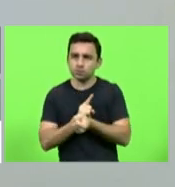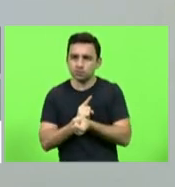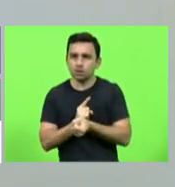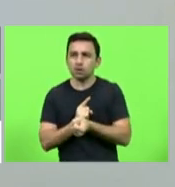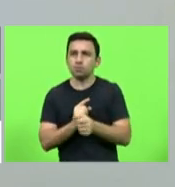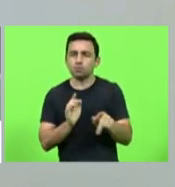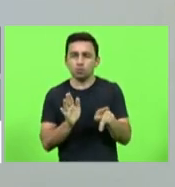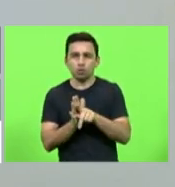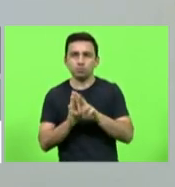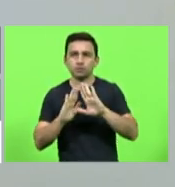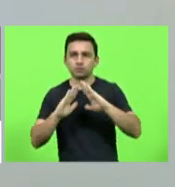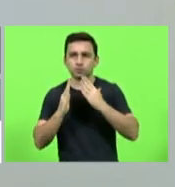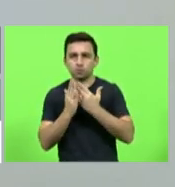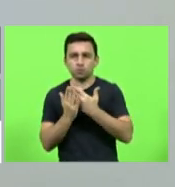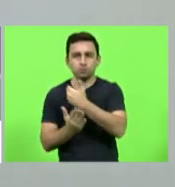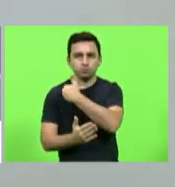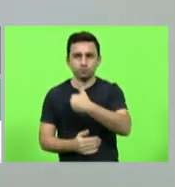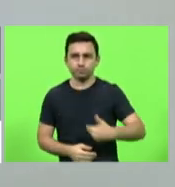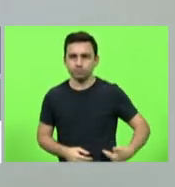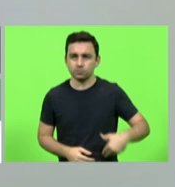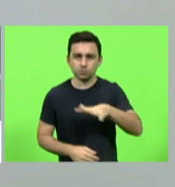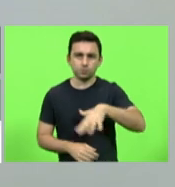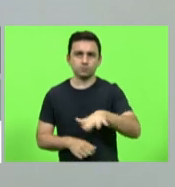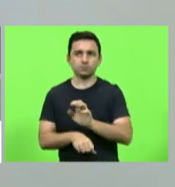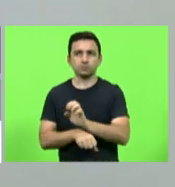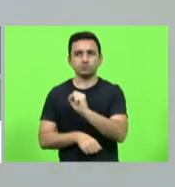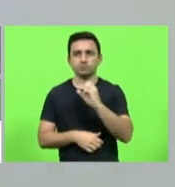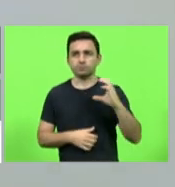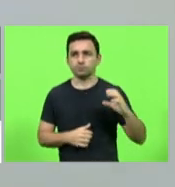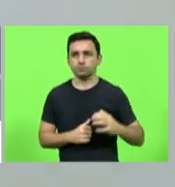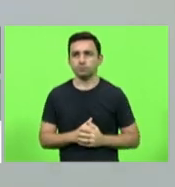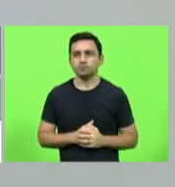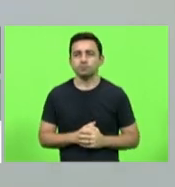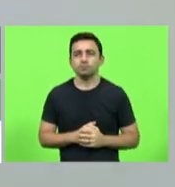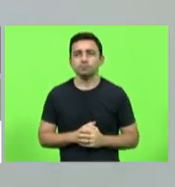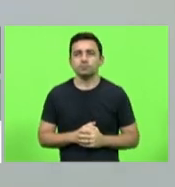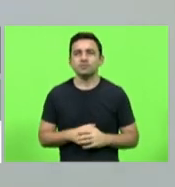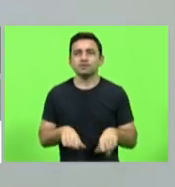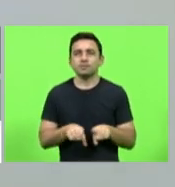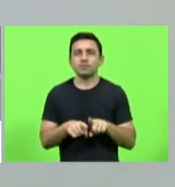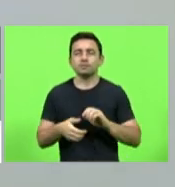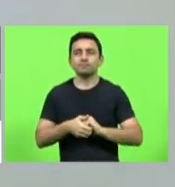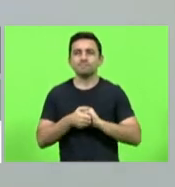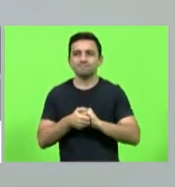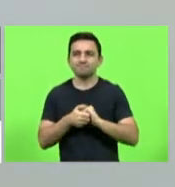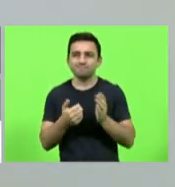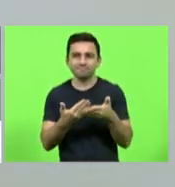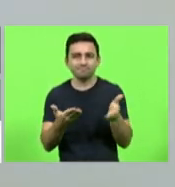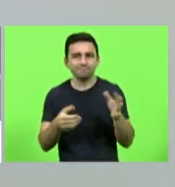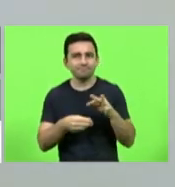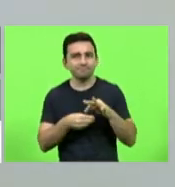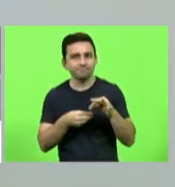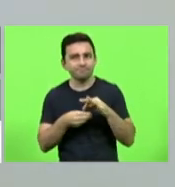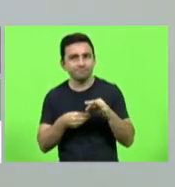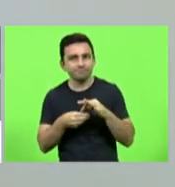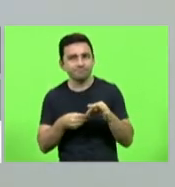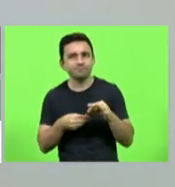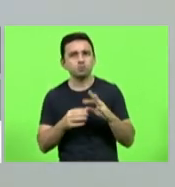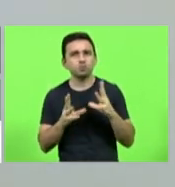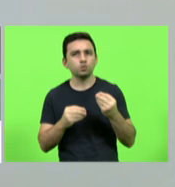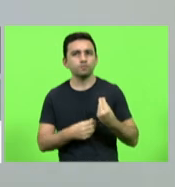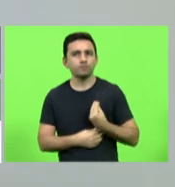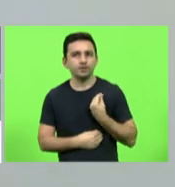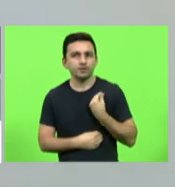educação básica do Estado de Santa Catarina. Cumprimento também as entidades, as instituições presentes